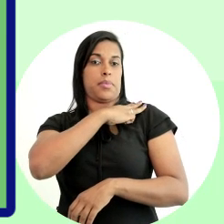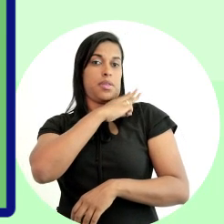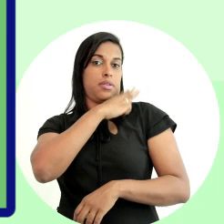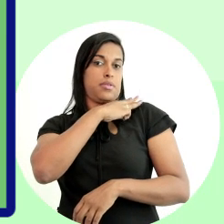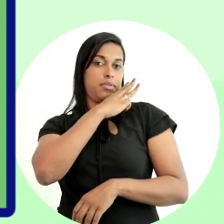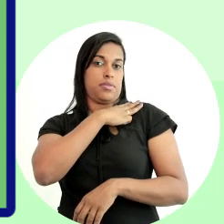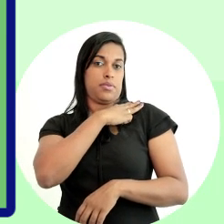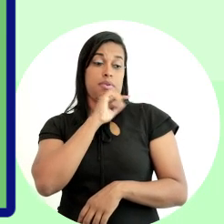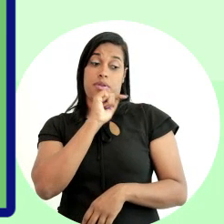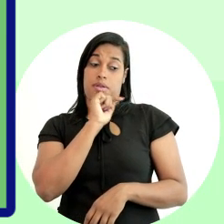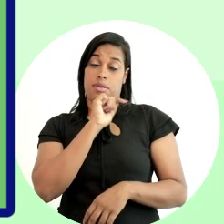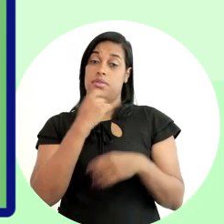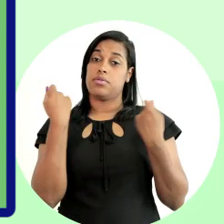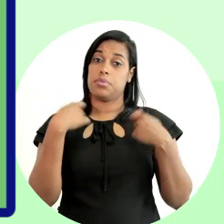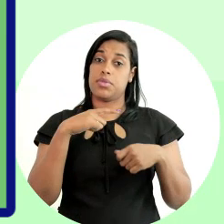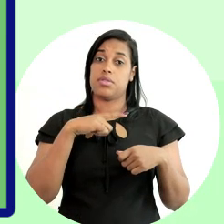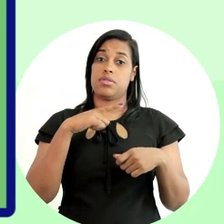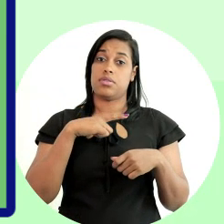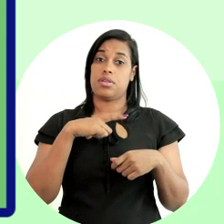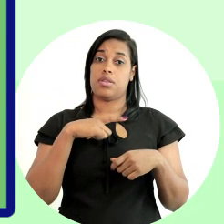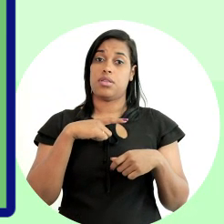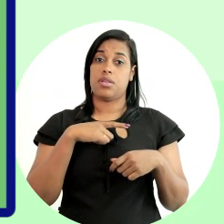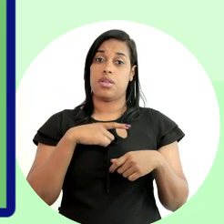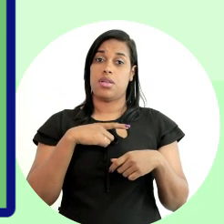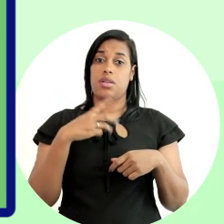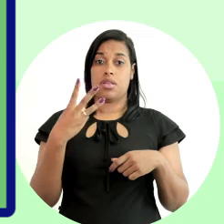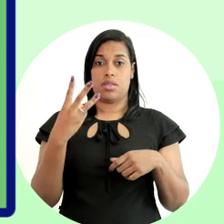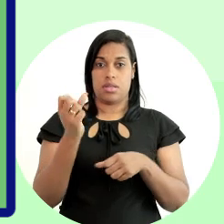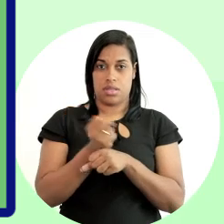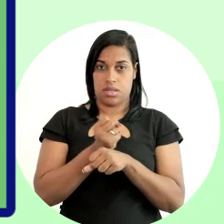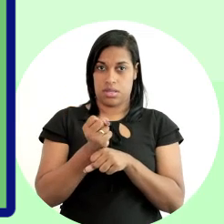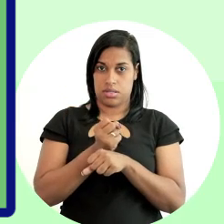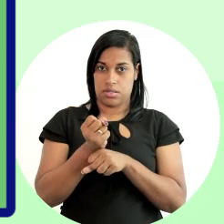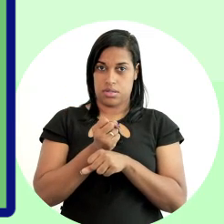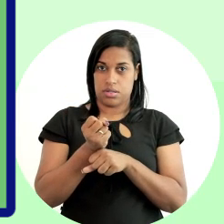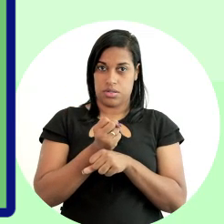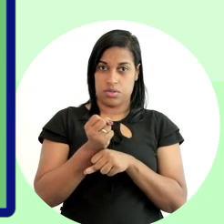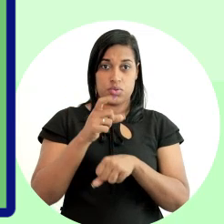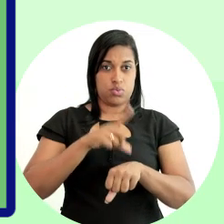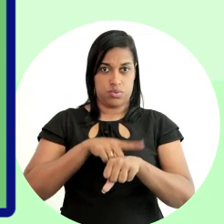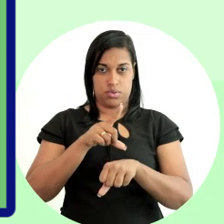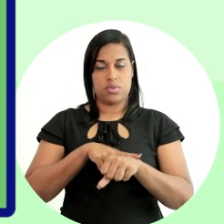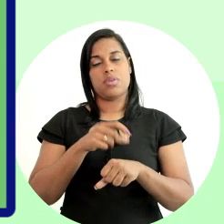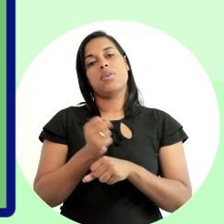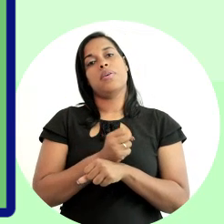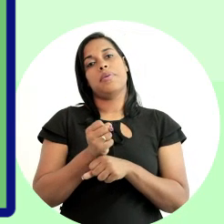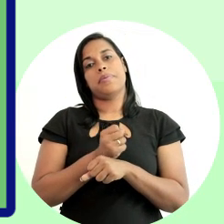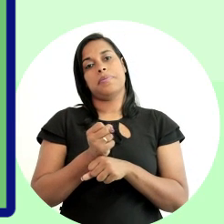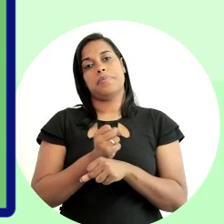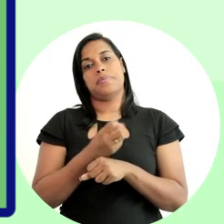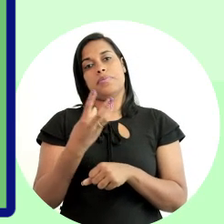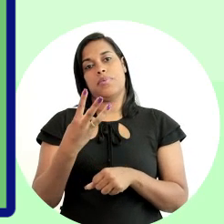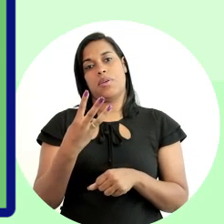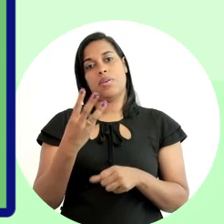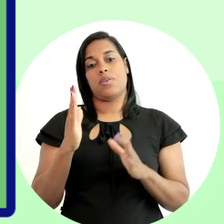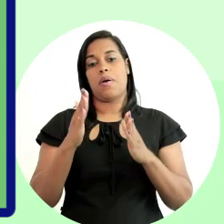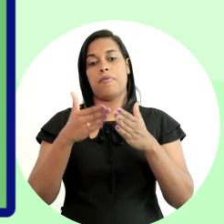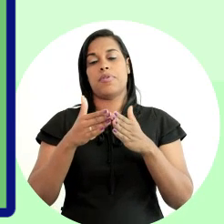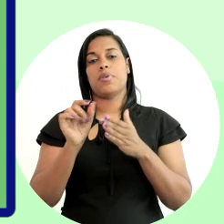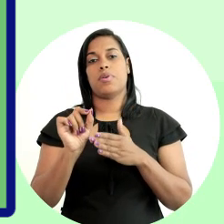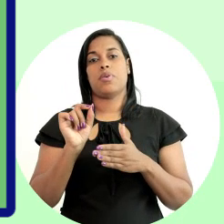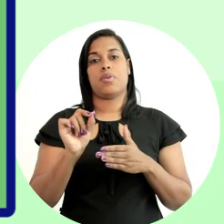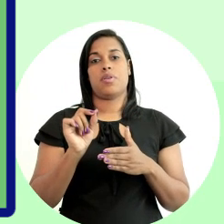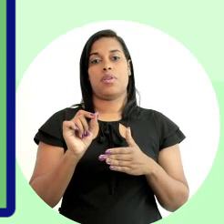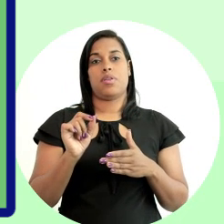médio. Este deve ter, no mínimo, 3 anos, a duração de 3 anos, e o público que